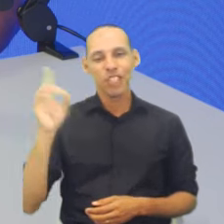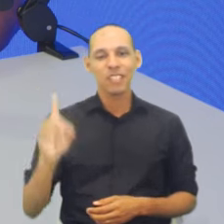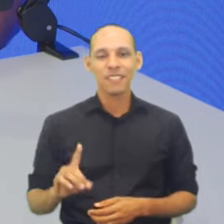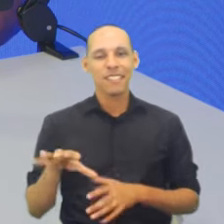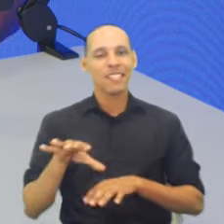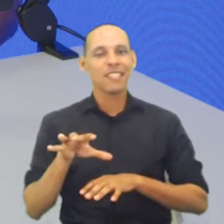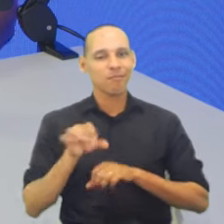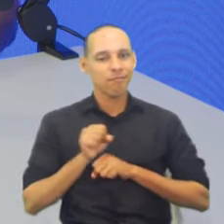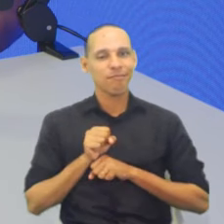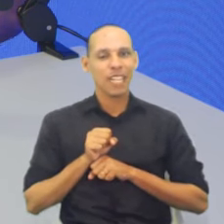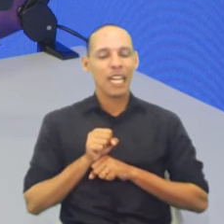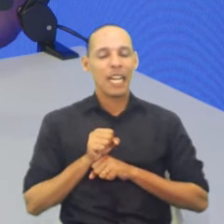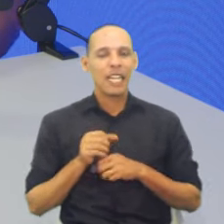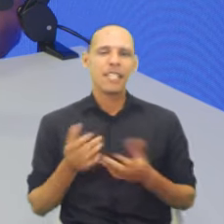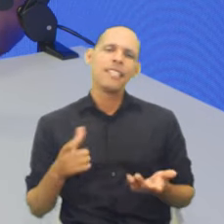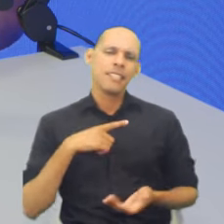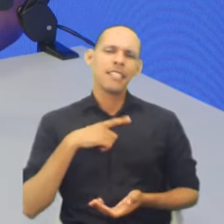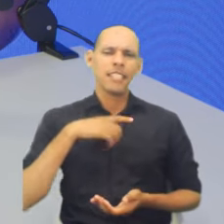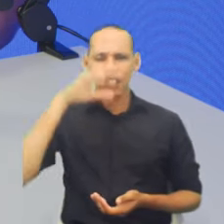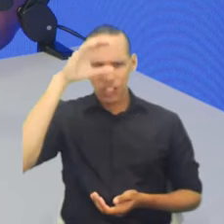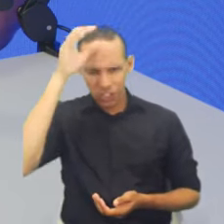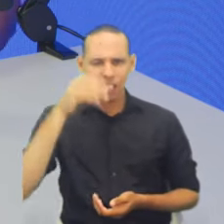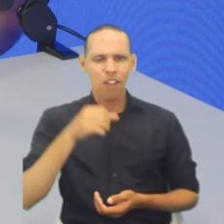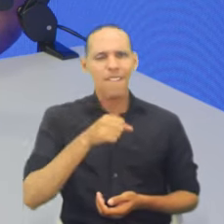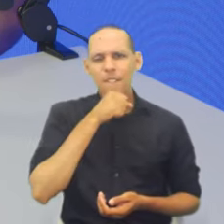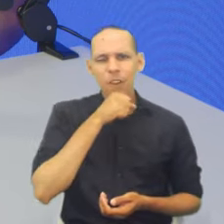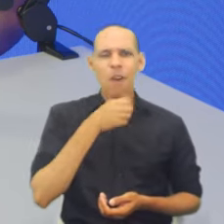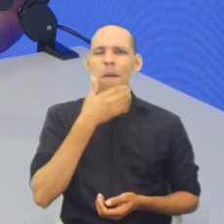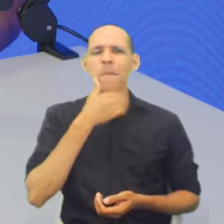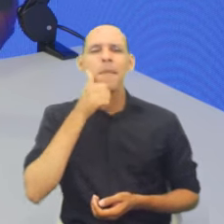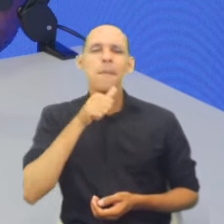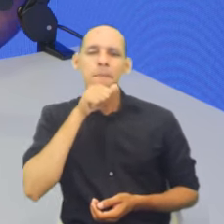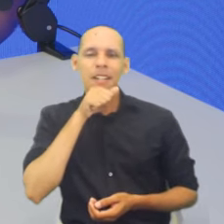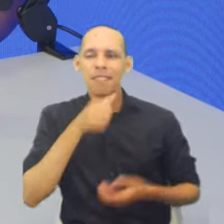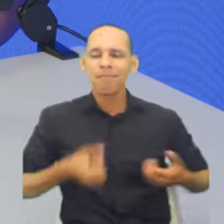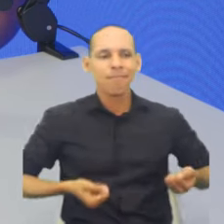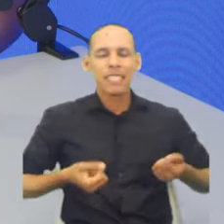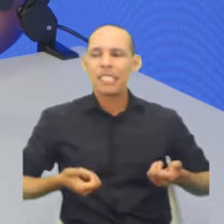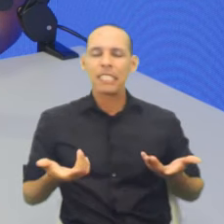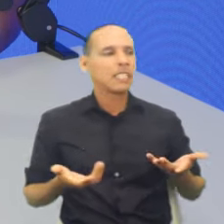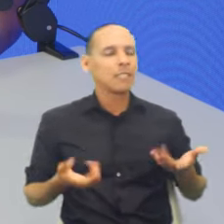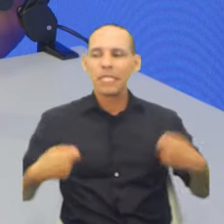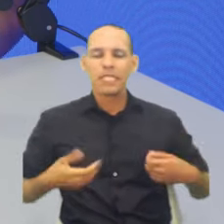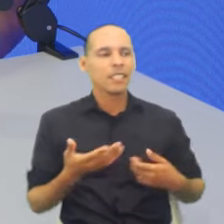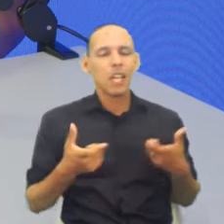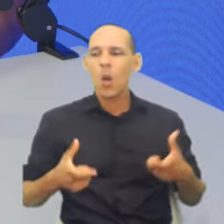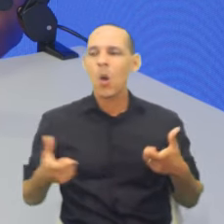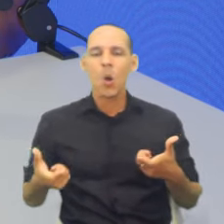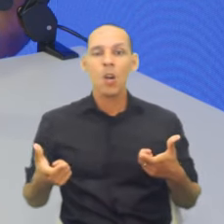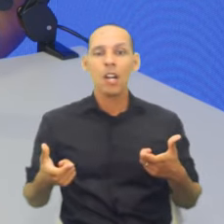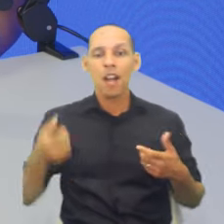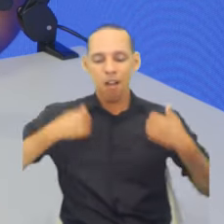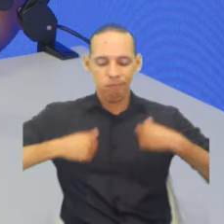isso assim de ter um tio uma tia um vô uma avó um pai uma mãe que tá precisando de uma cadeira de rodas a gente não sabe para onde correr Ah tá precisando de tomar banho sentado a